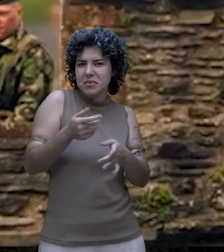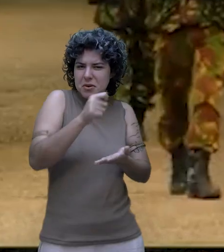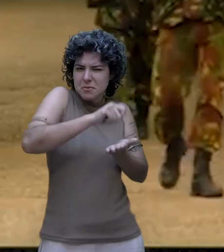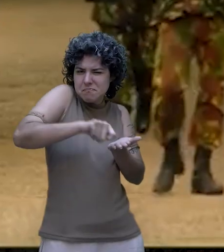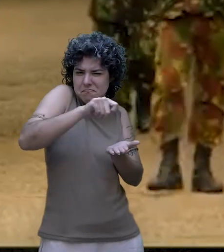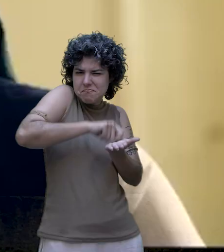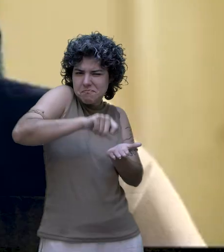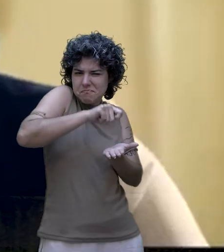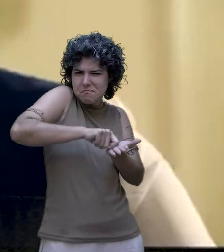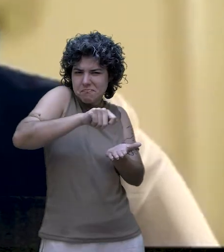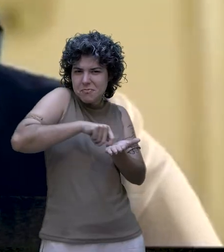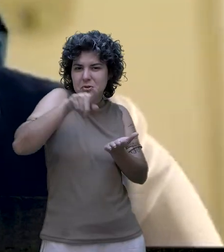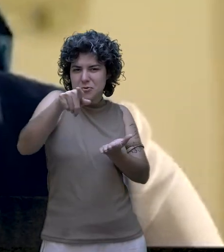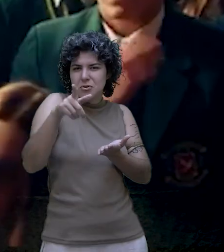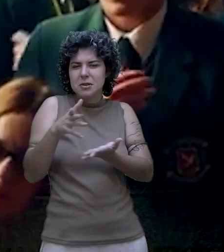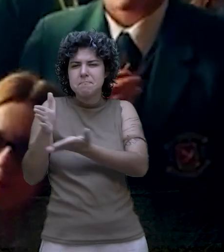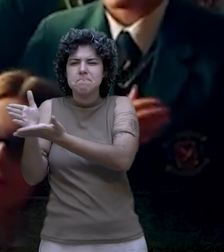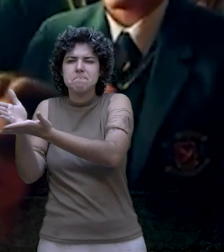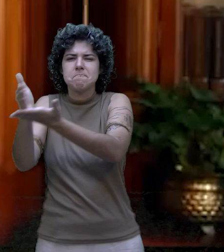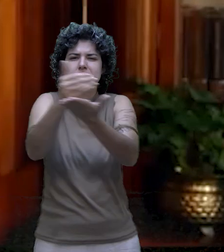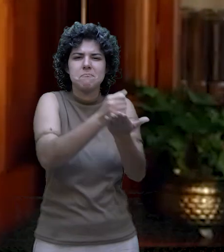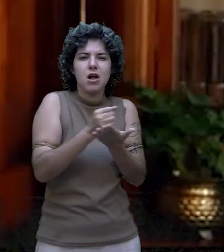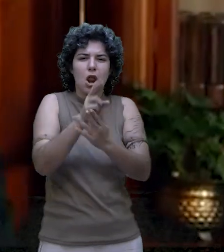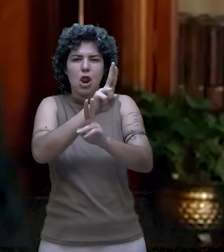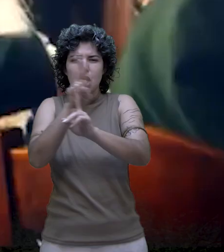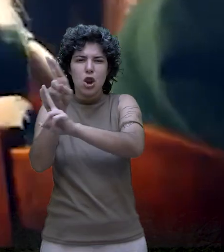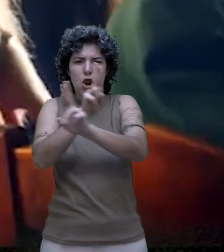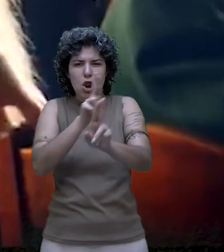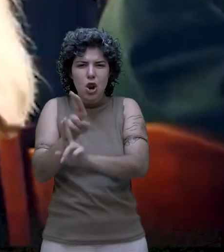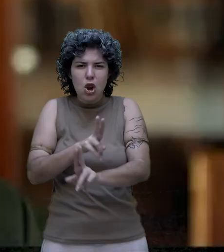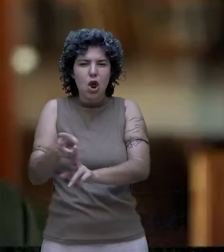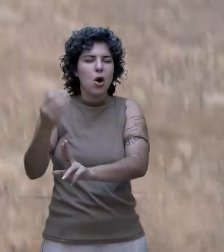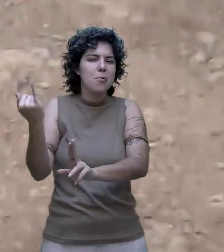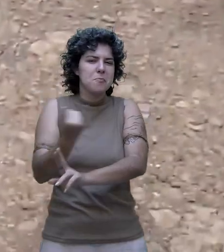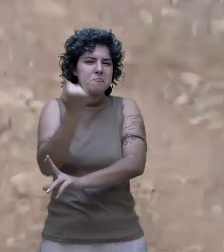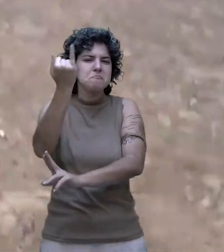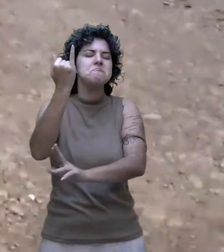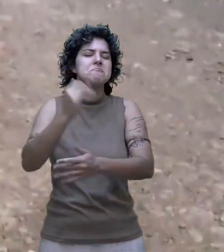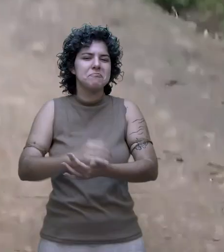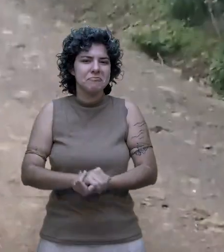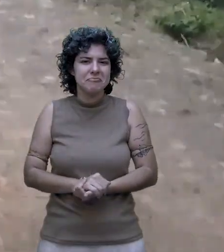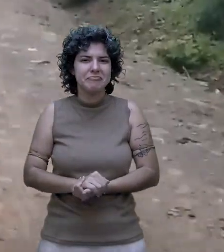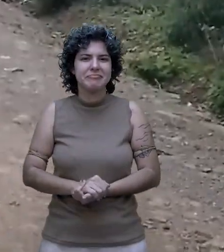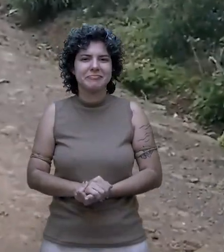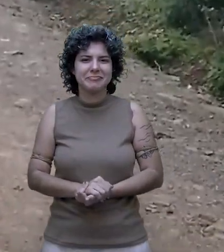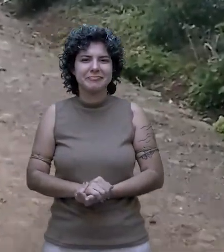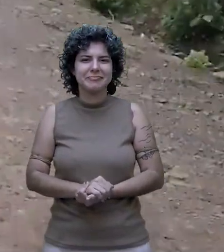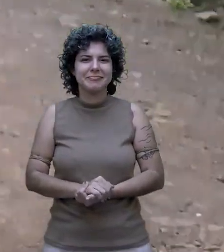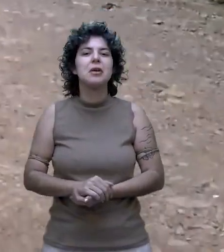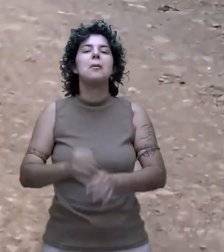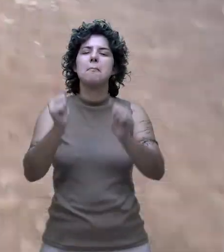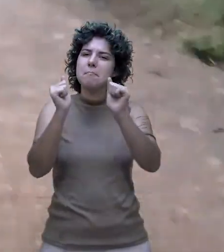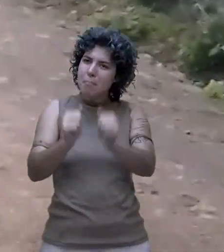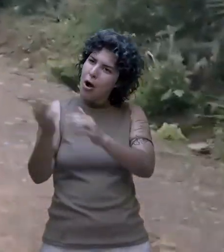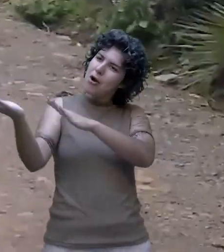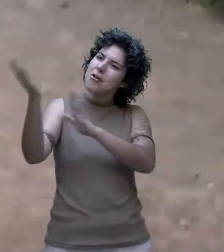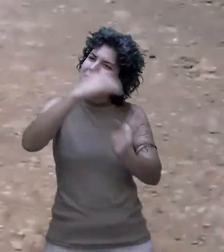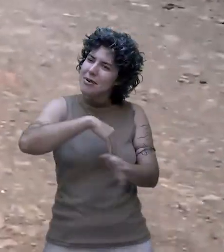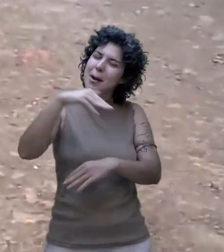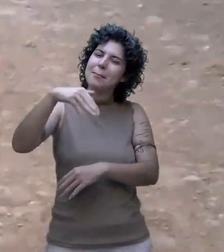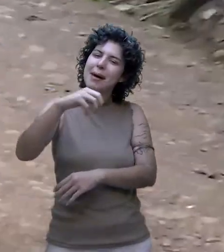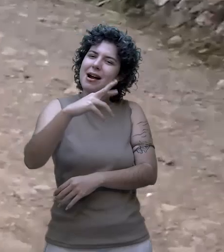porque alguns nomes dessa lista podem incendiar sua coleção de favoritos. Pode vir, Marcos. Lá